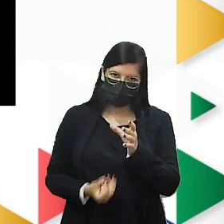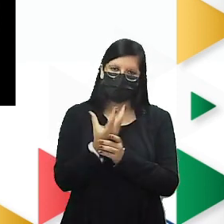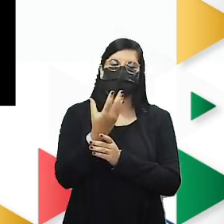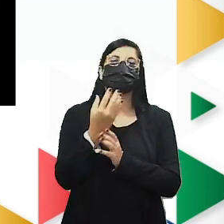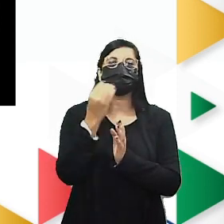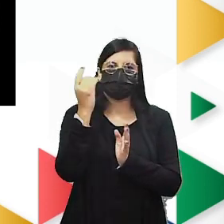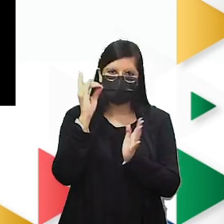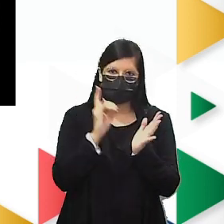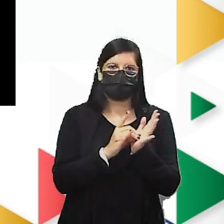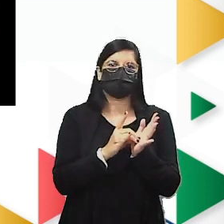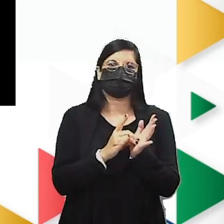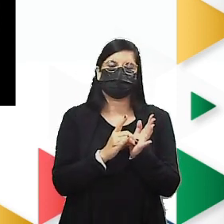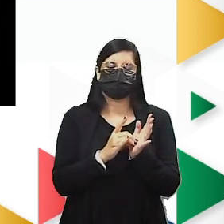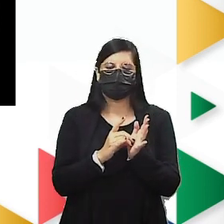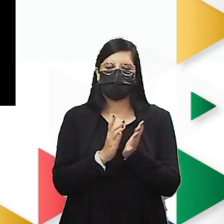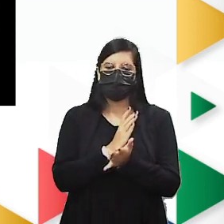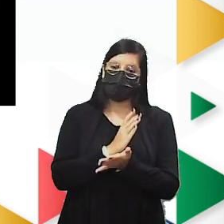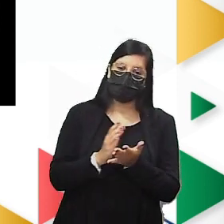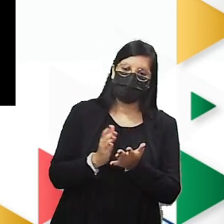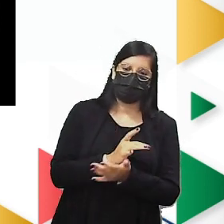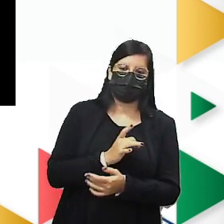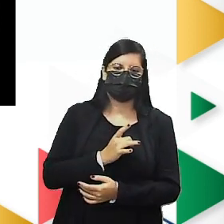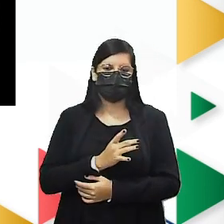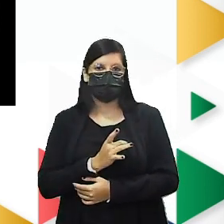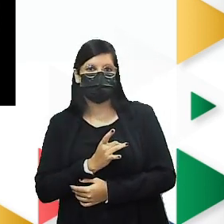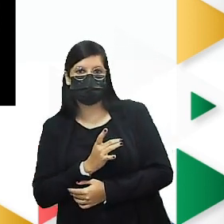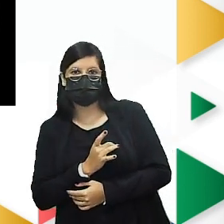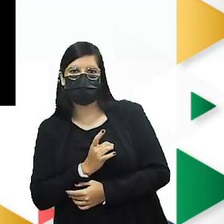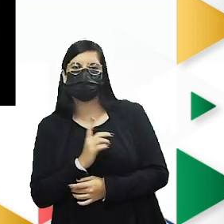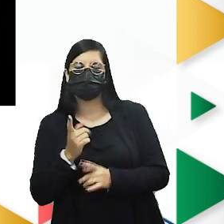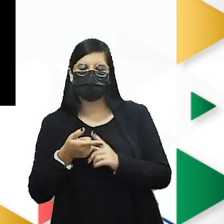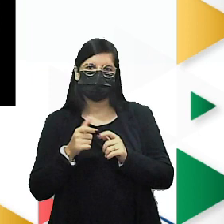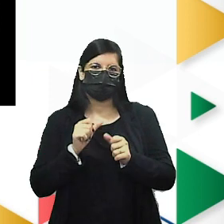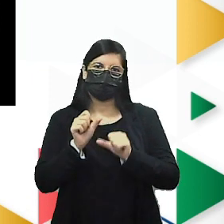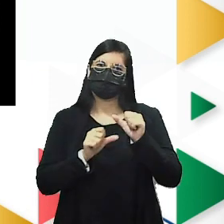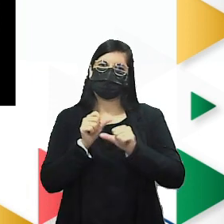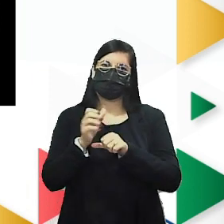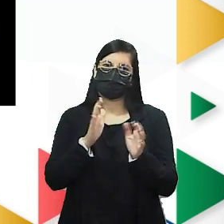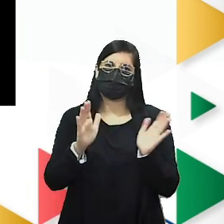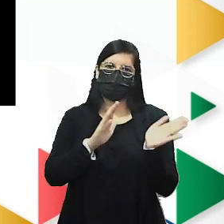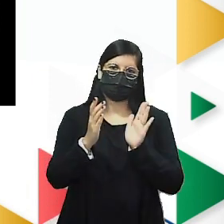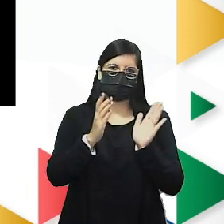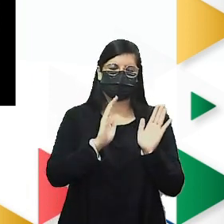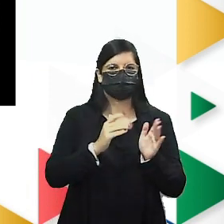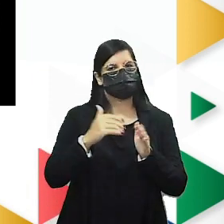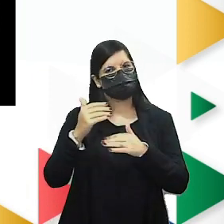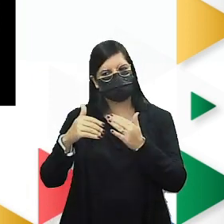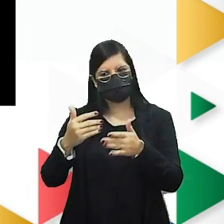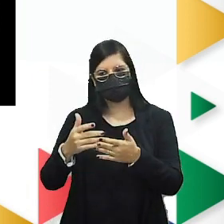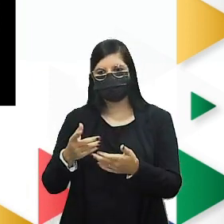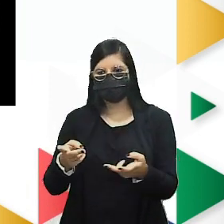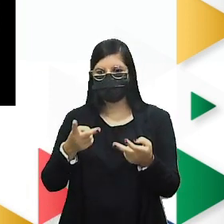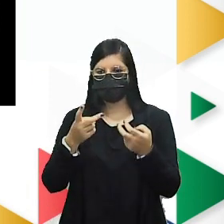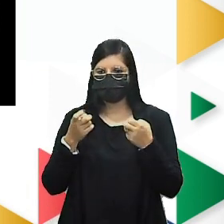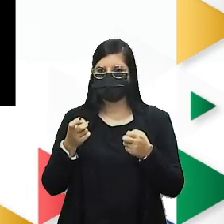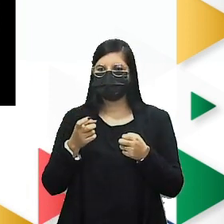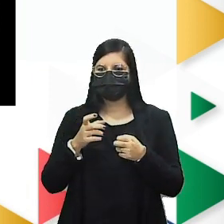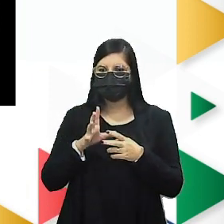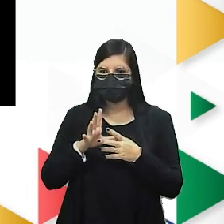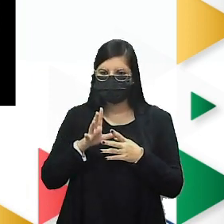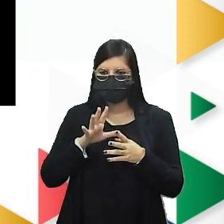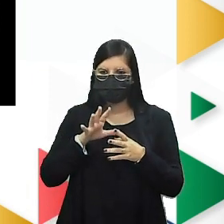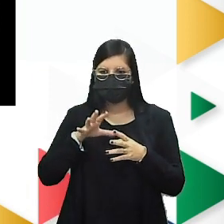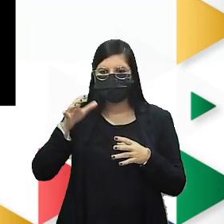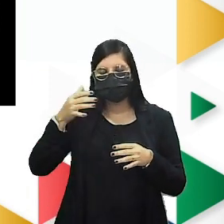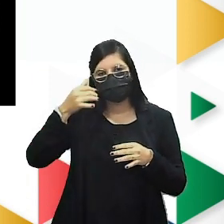né, anteriormente, ou medos legítimos, mas acabam sofrendo distorções ao longo do tempo, né? Aí a imagem que vocês estão vendo é do chupa-cabras, né? Então,